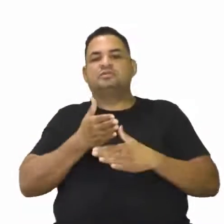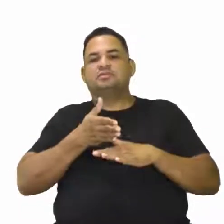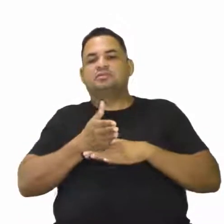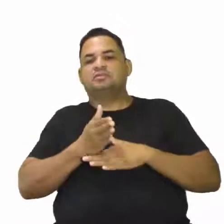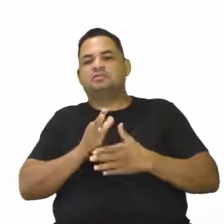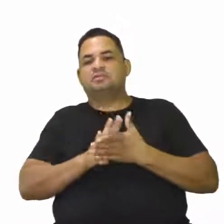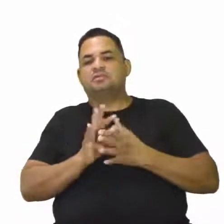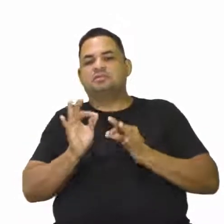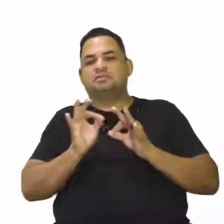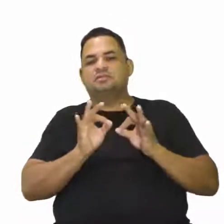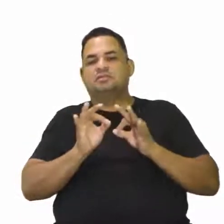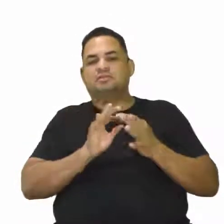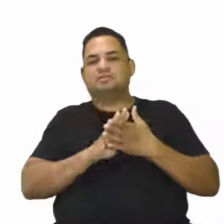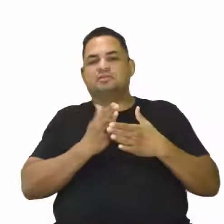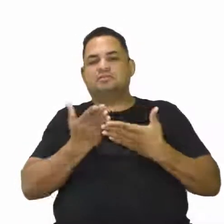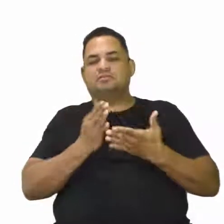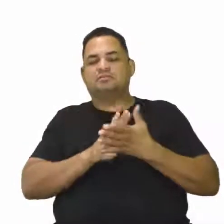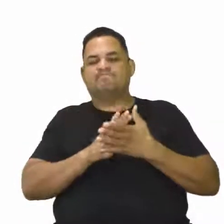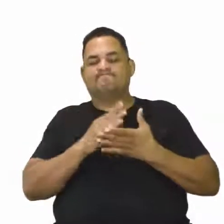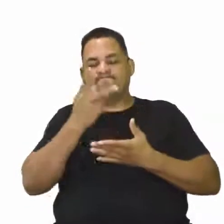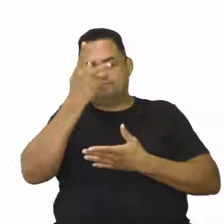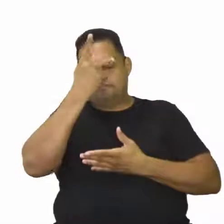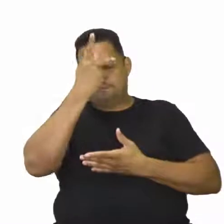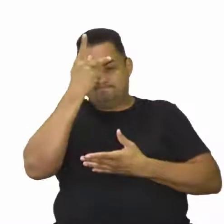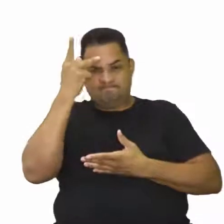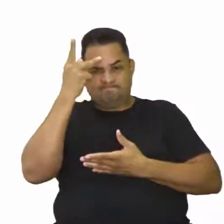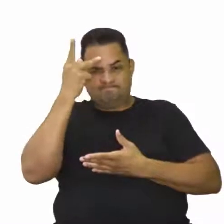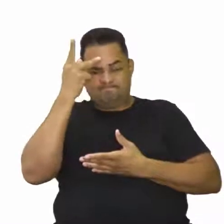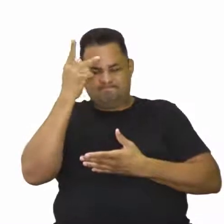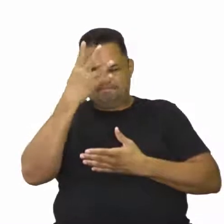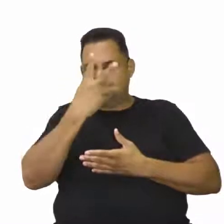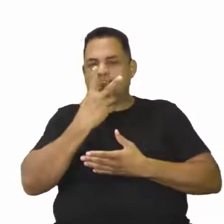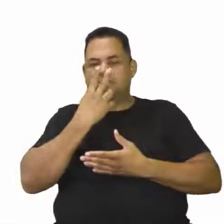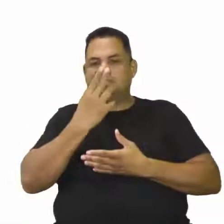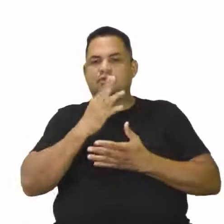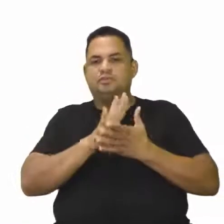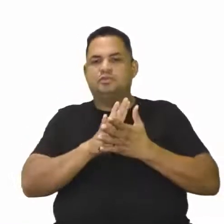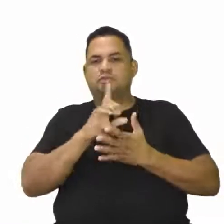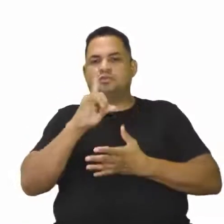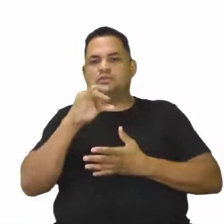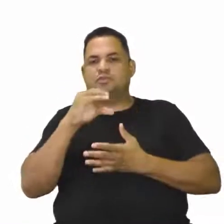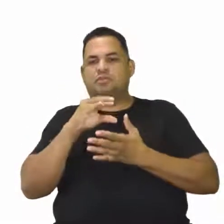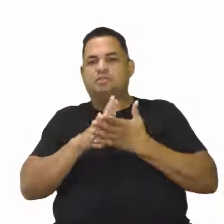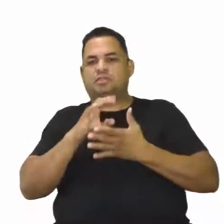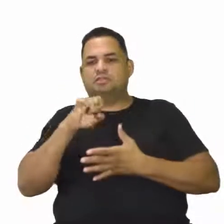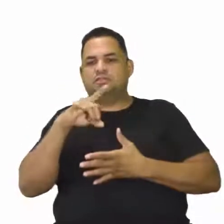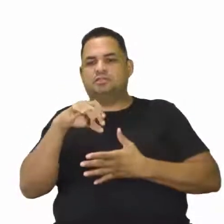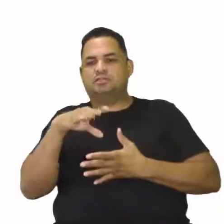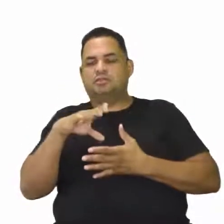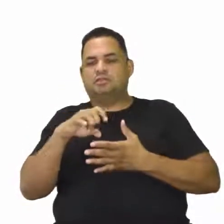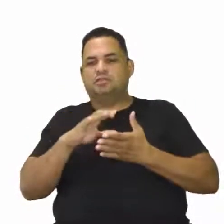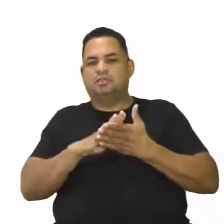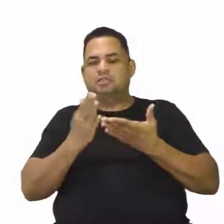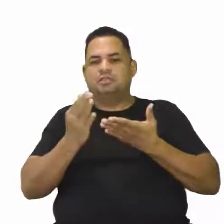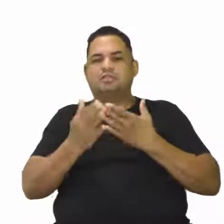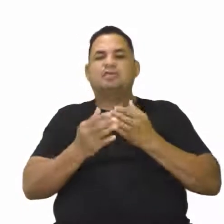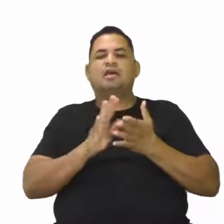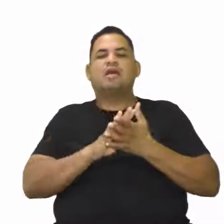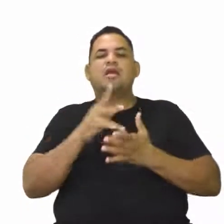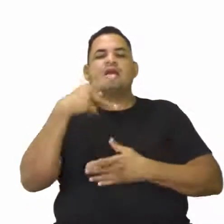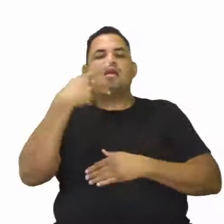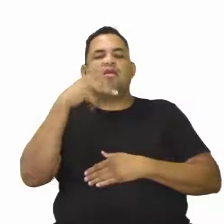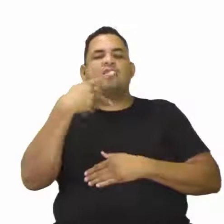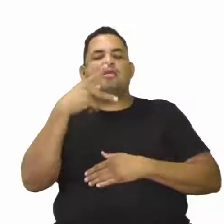entradas e é como se fosse um diário pessoal do protagonista, do próprio Martim. E ele vai relatando ali um período da sua